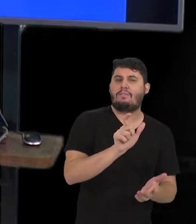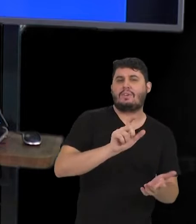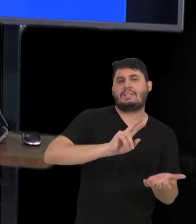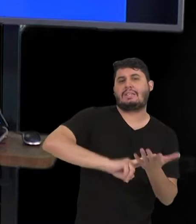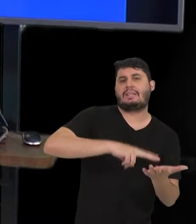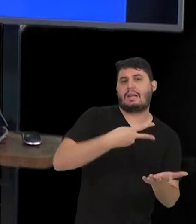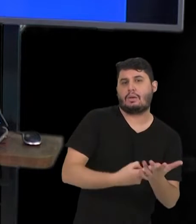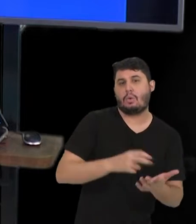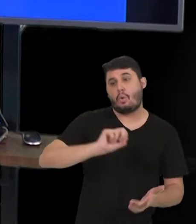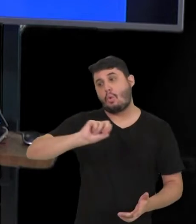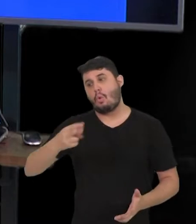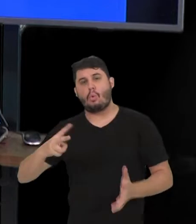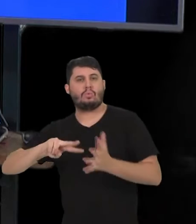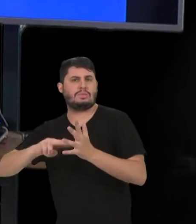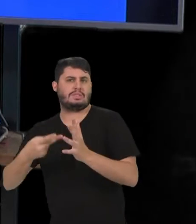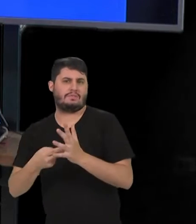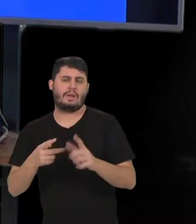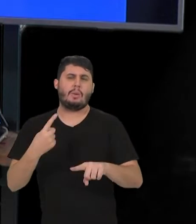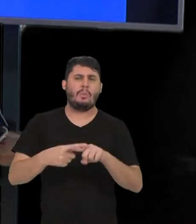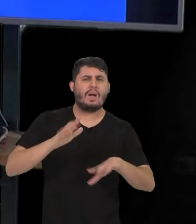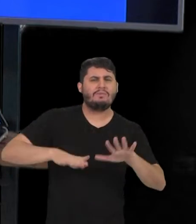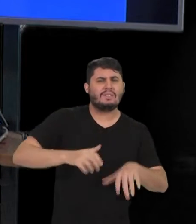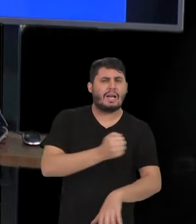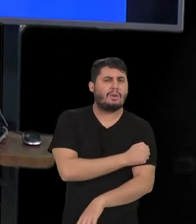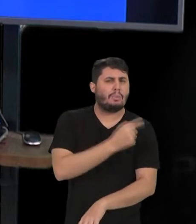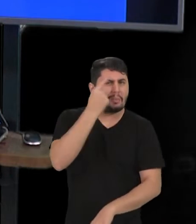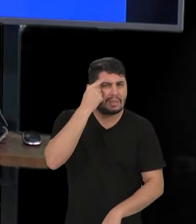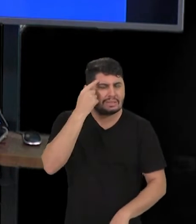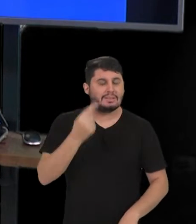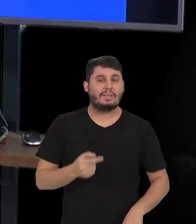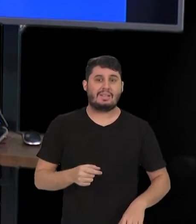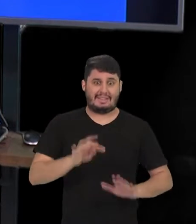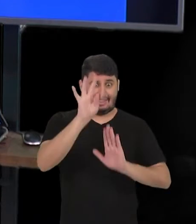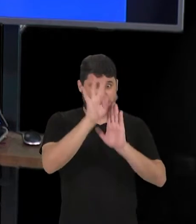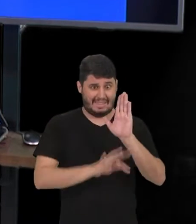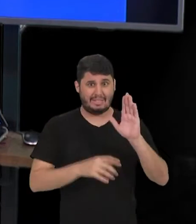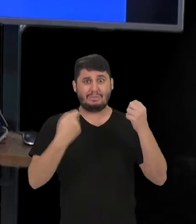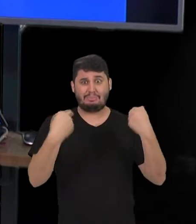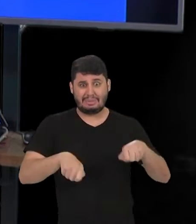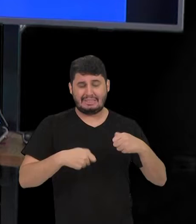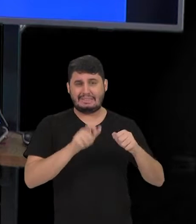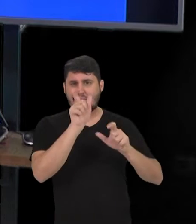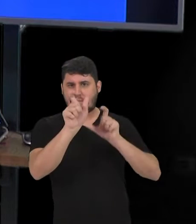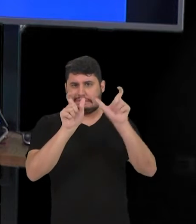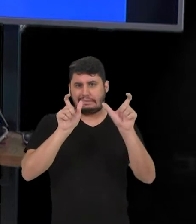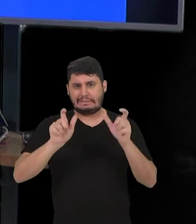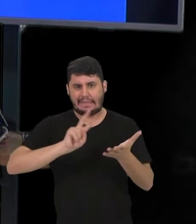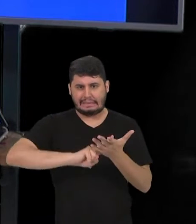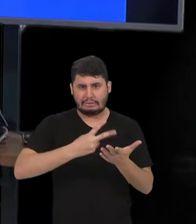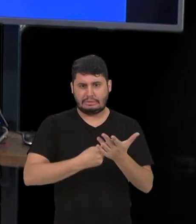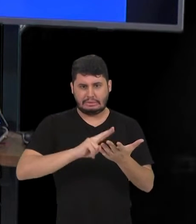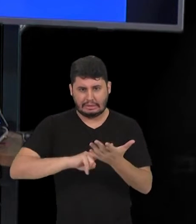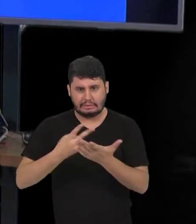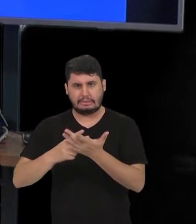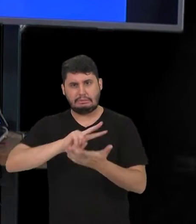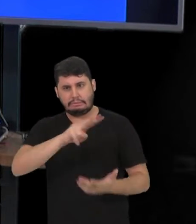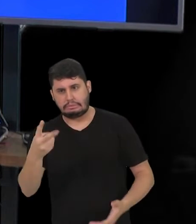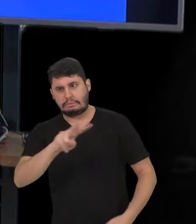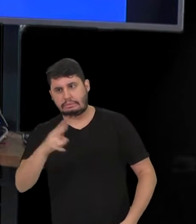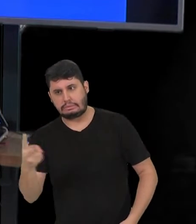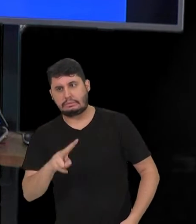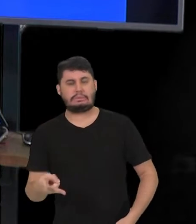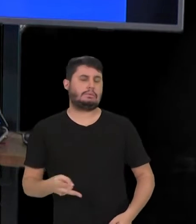para a gente traduzir? Não, não é para traduzir. Ah, como assim? Como é que eu vou entender um texto sem traduzir? Essa é a grande chave, né? Se você for traduzir um